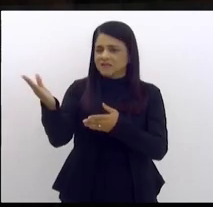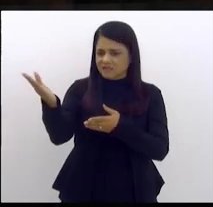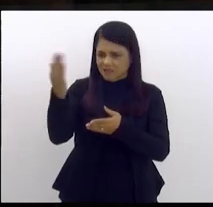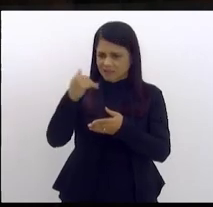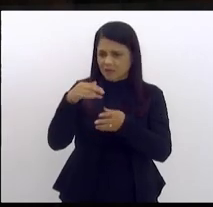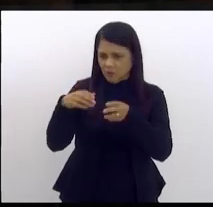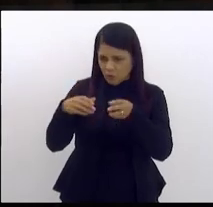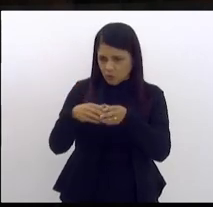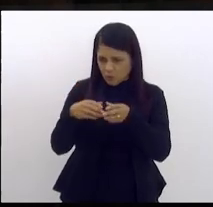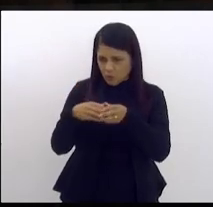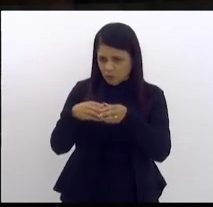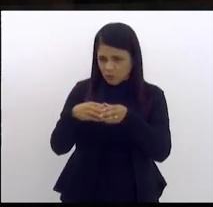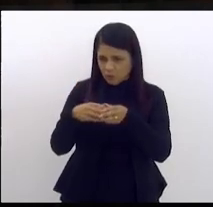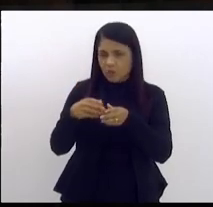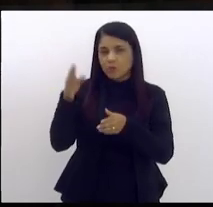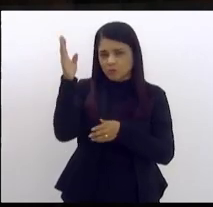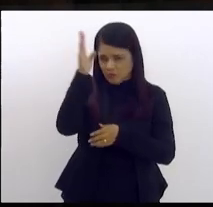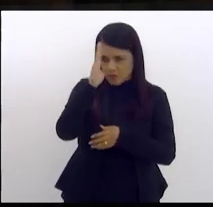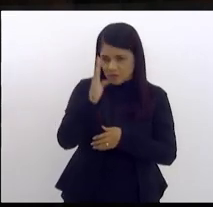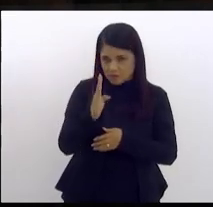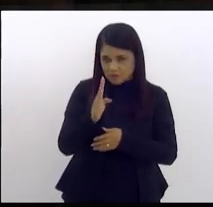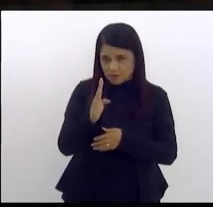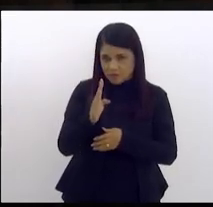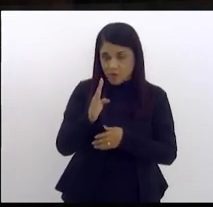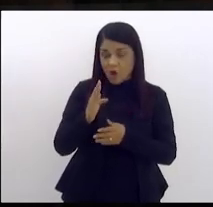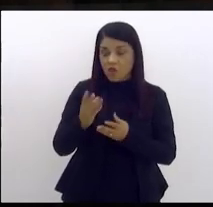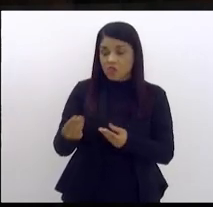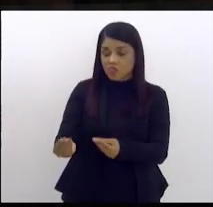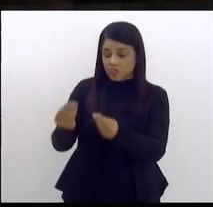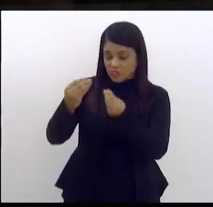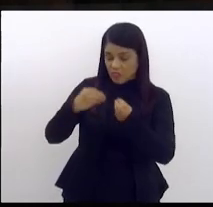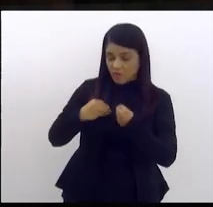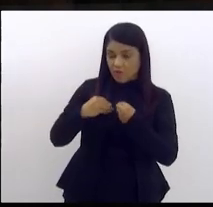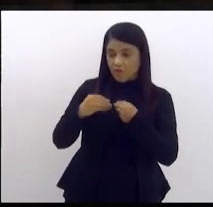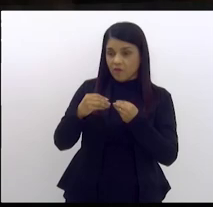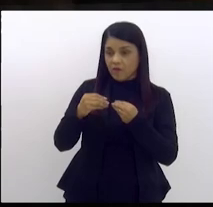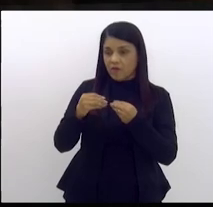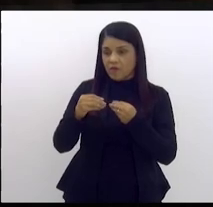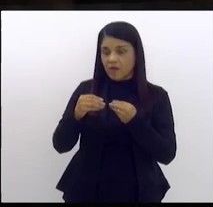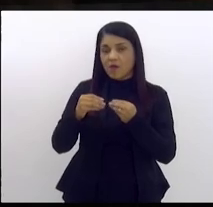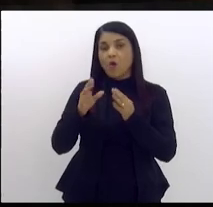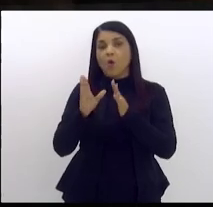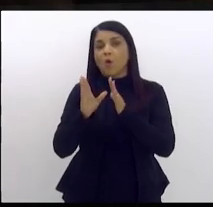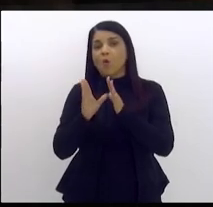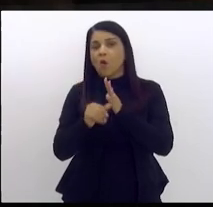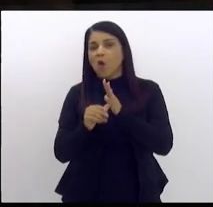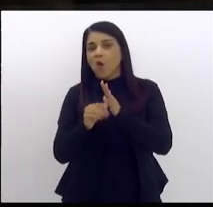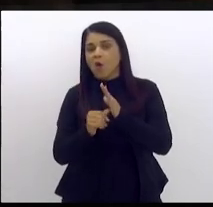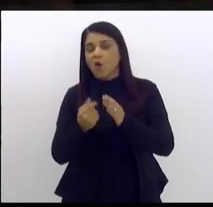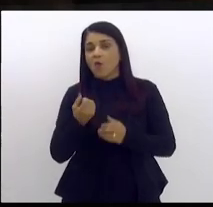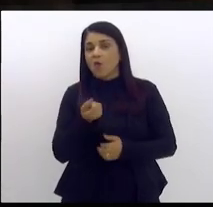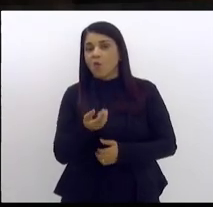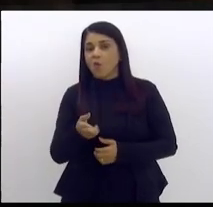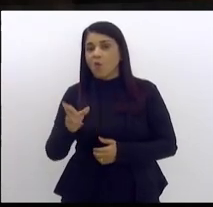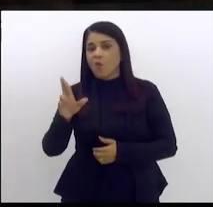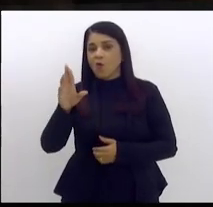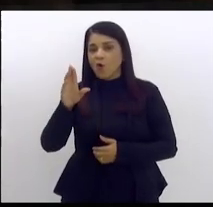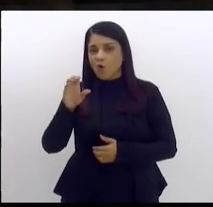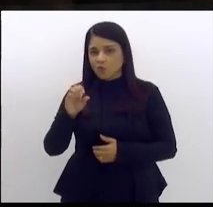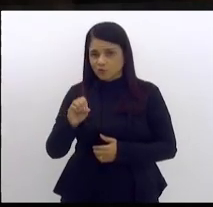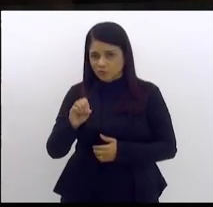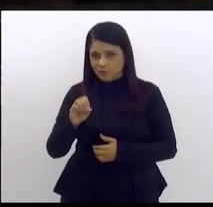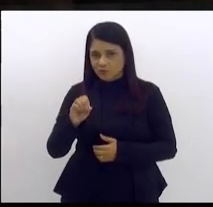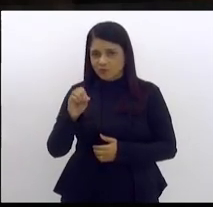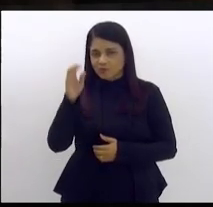devolvam que foi saqueado do Brasil vocês estão percebendo a